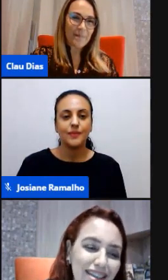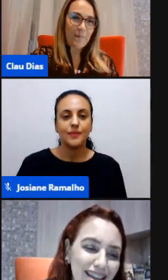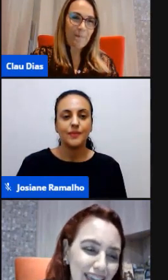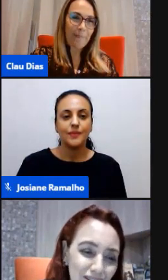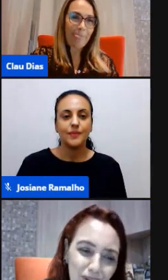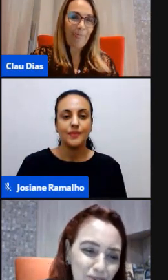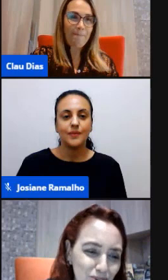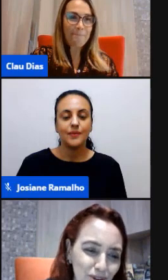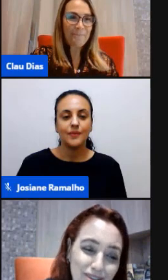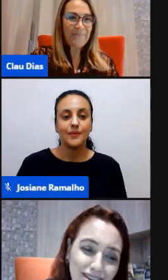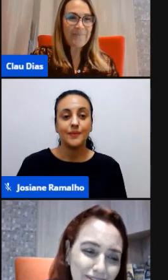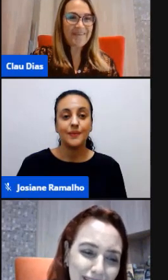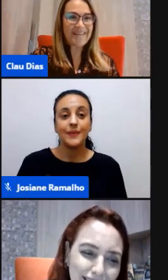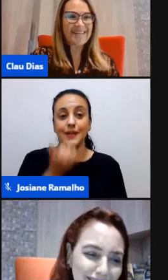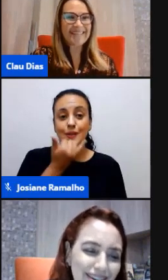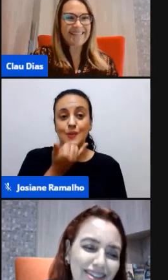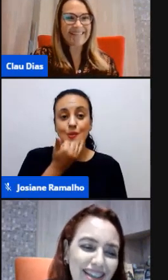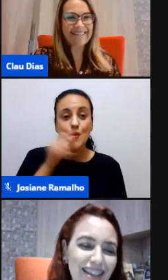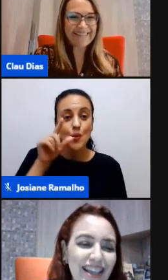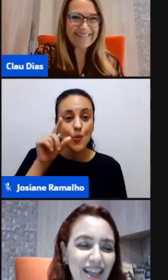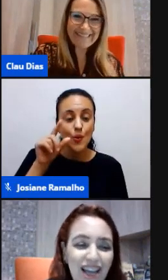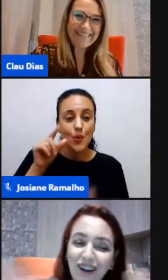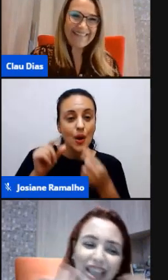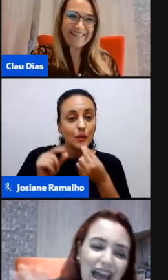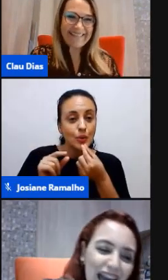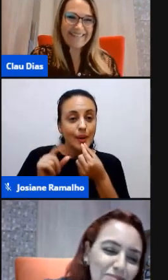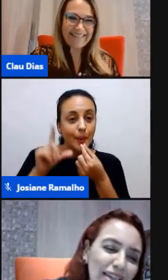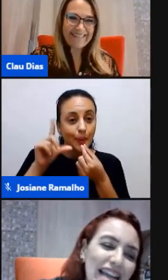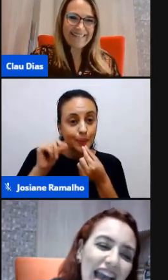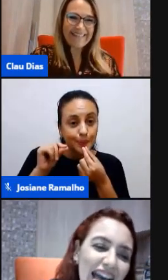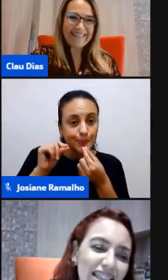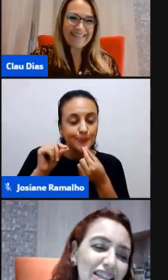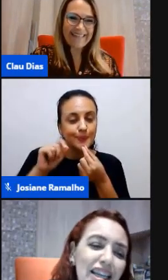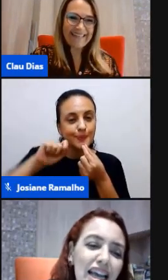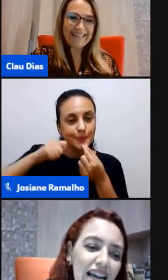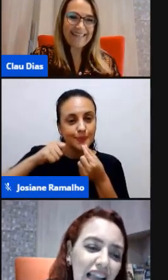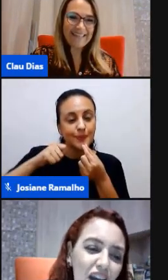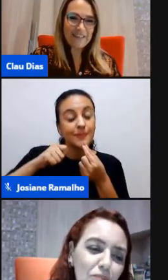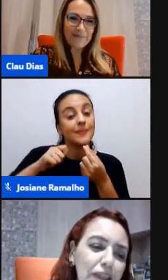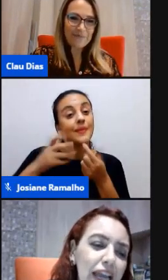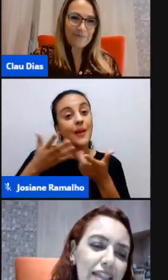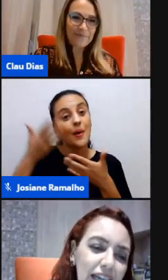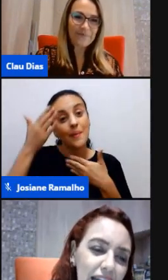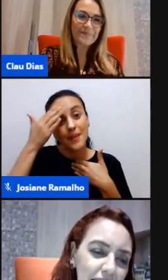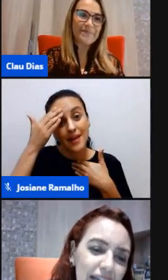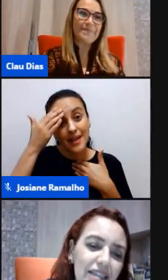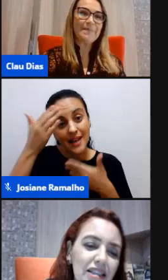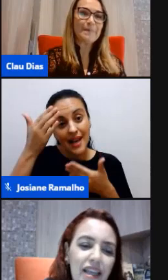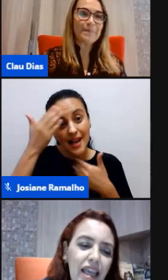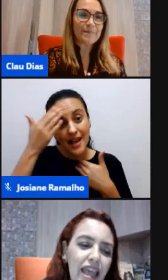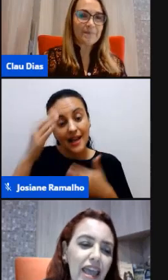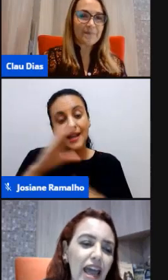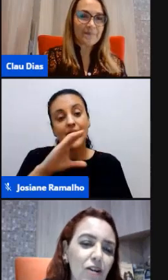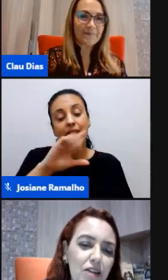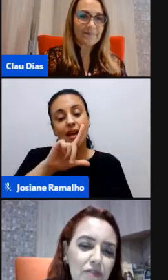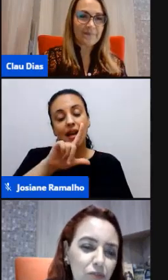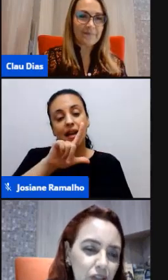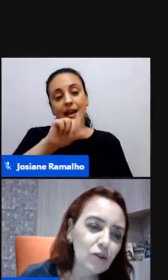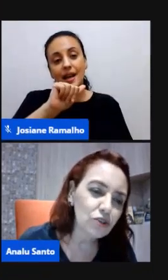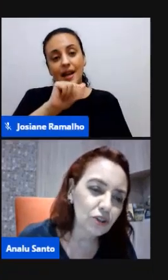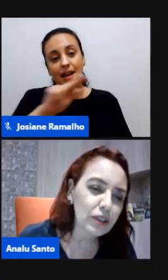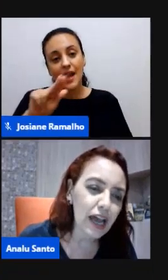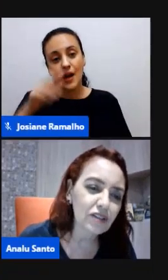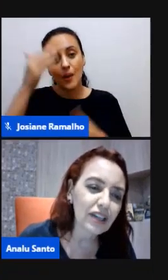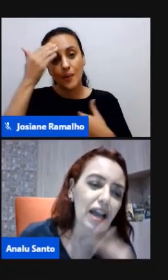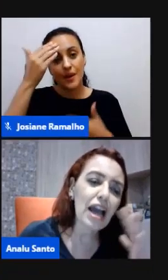Eu desliguei o meu sonzinho, né? Olá, obrigada, Cláudia, obrigada, Carla. Agora vamos